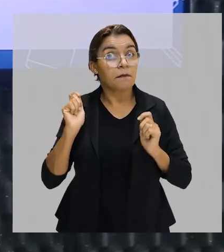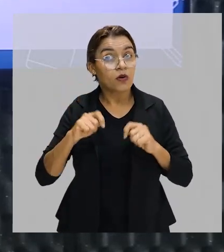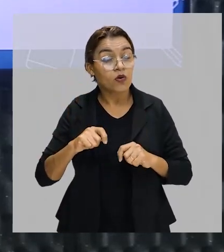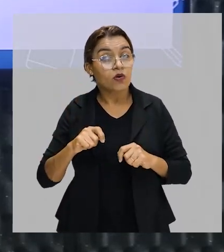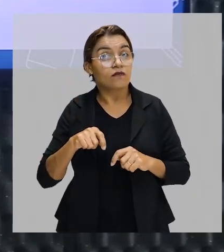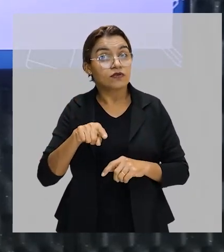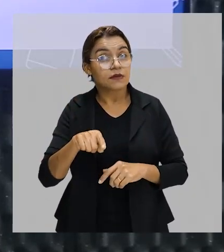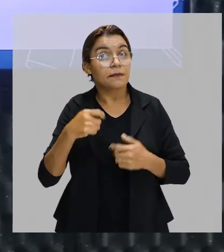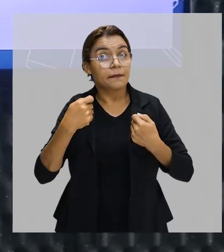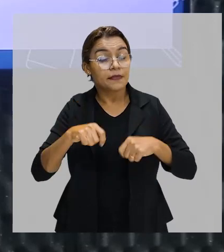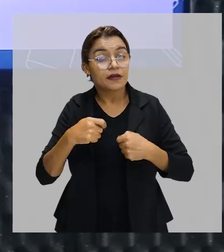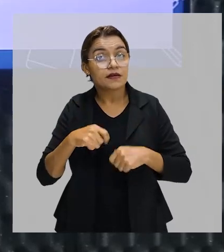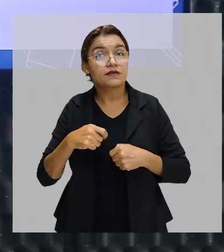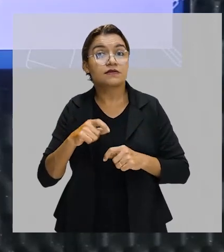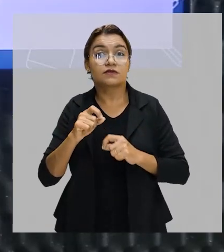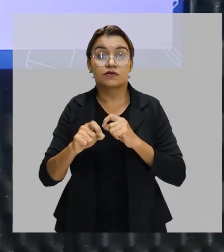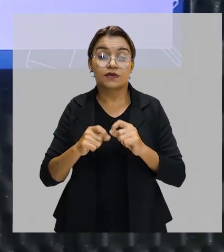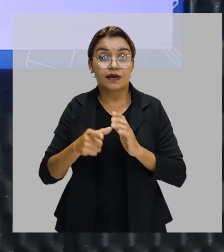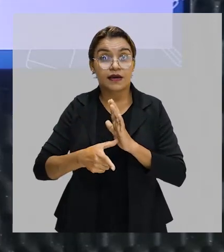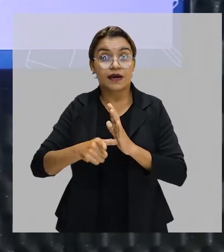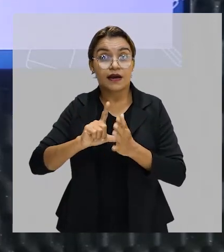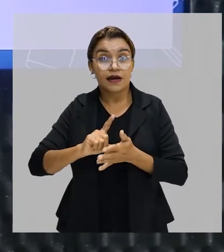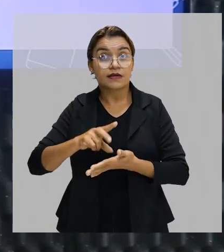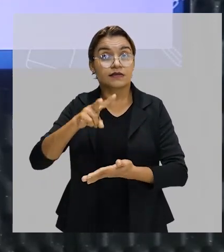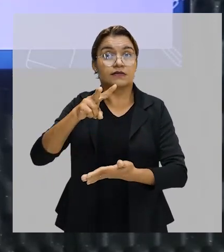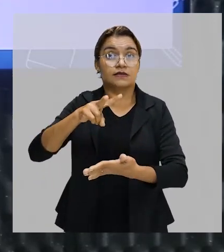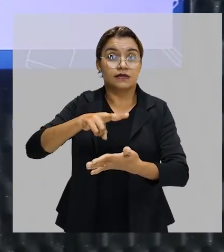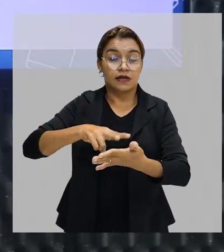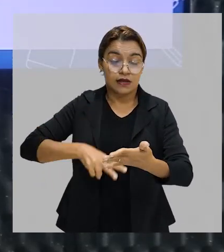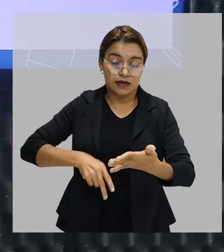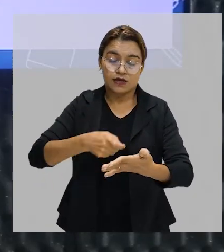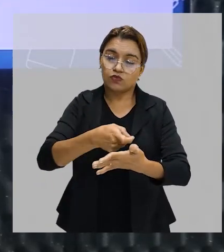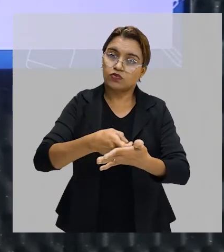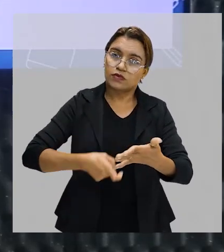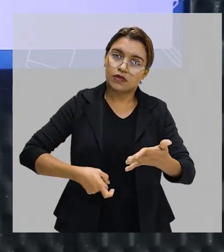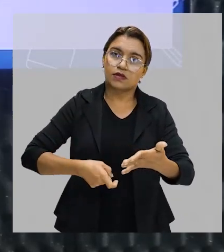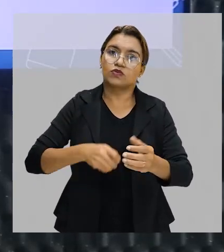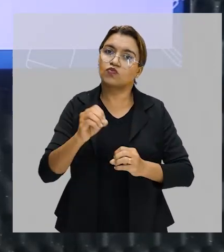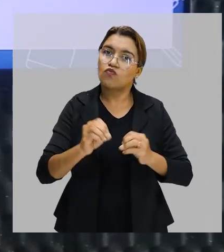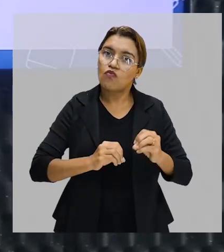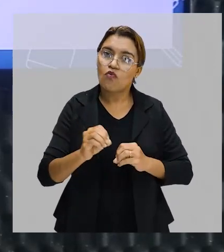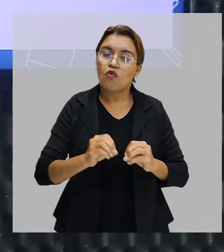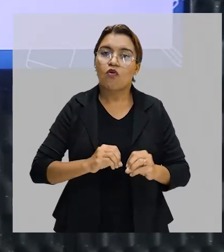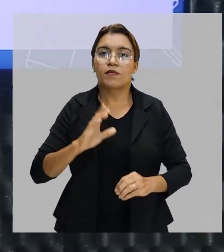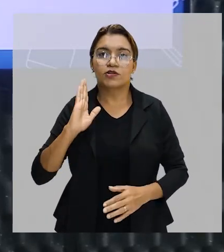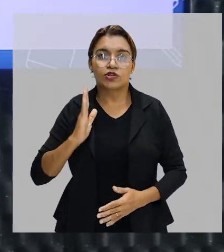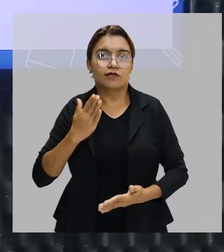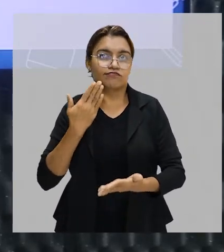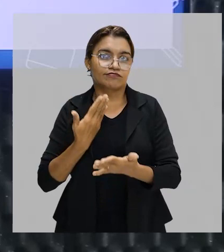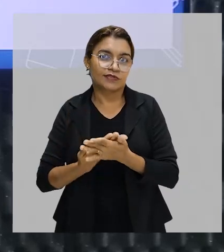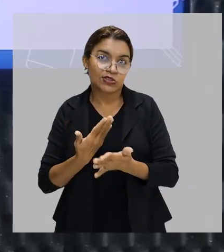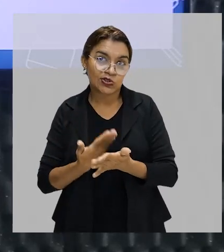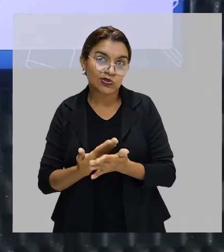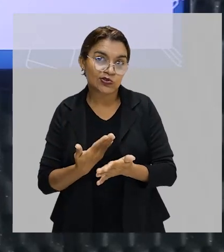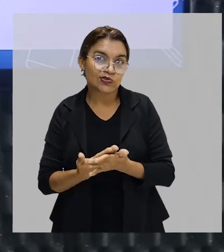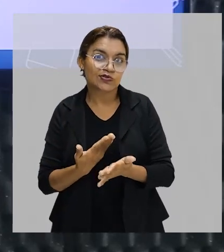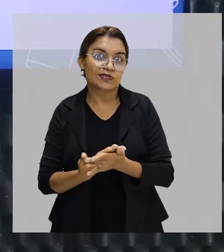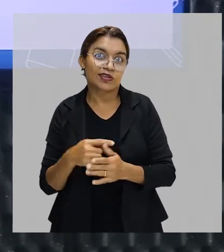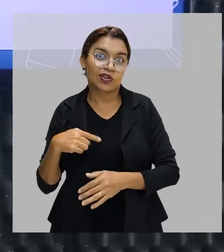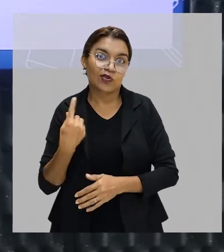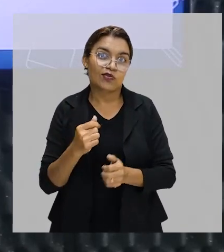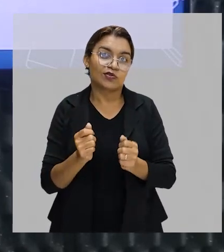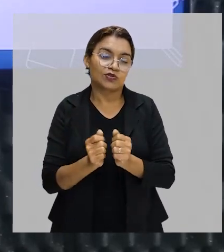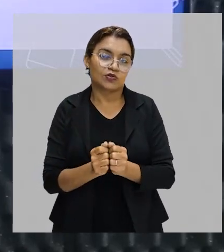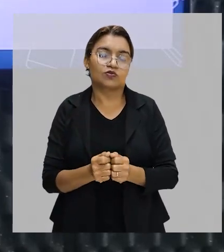precisa, pelo menos, ler uma resenha das respectivas obras que foram trabalhadas nas nossas aulas.